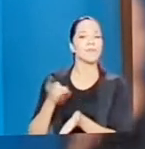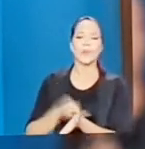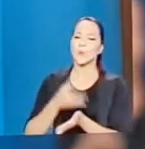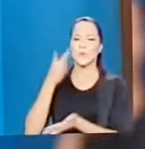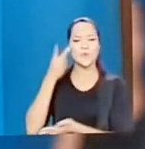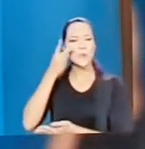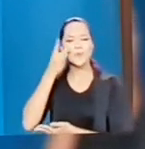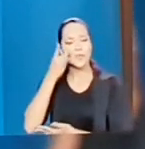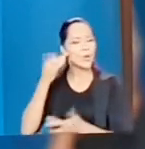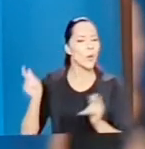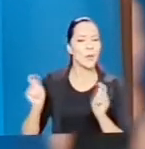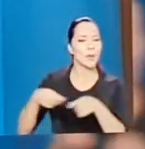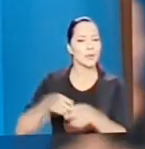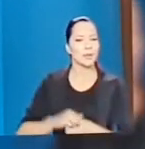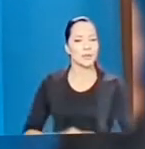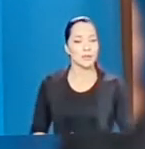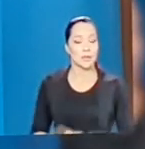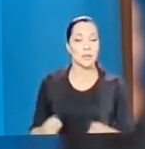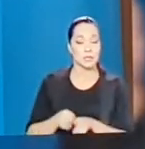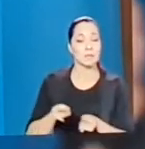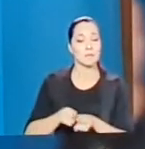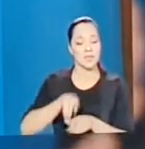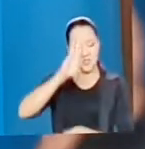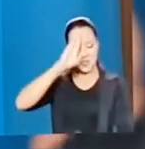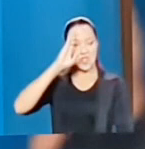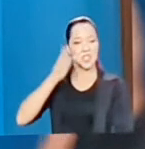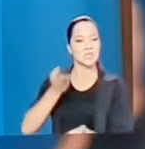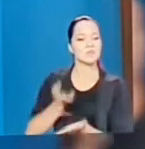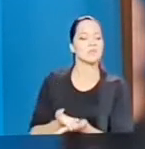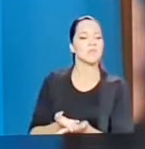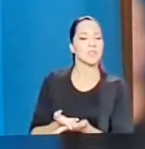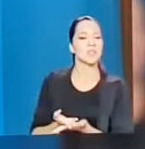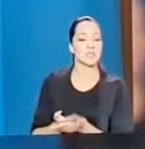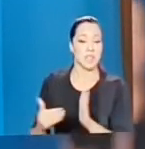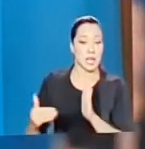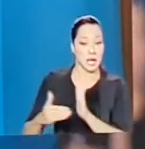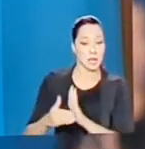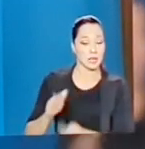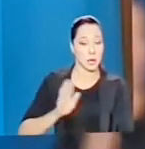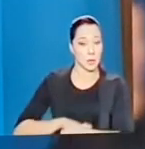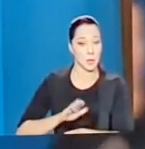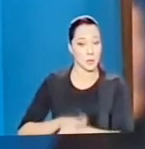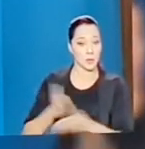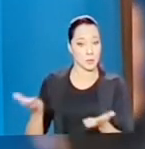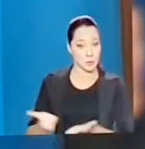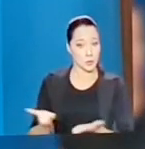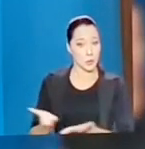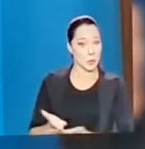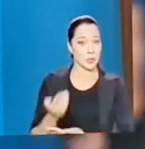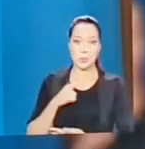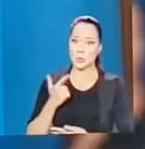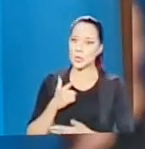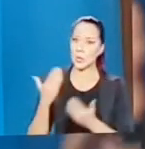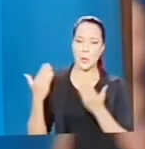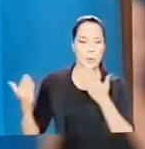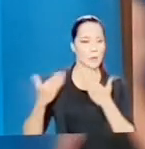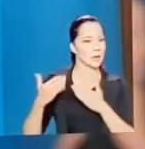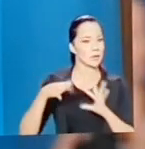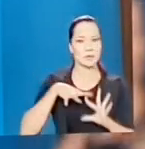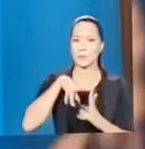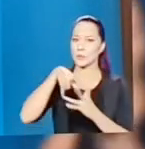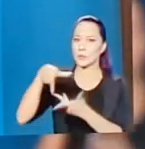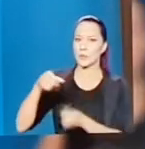de competência e credibilidade até o presente momento sem paralelo no